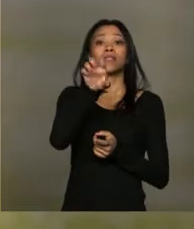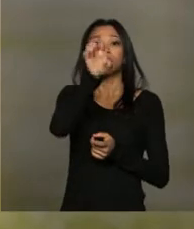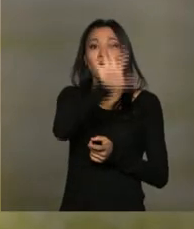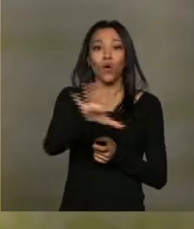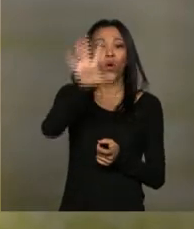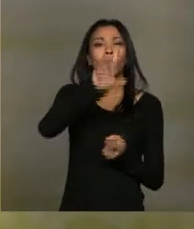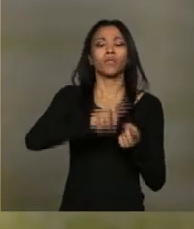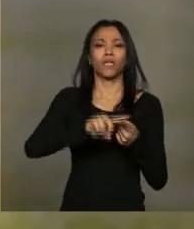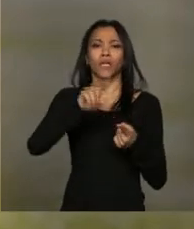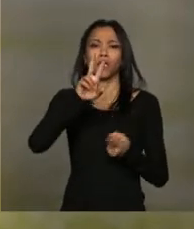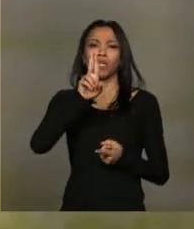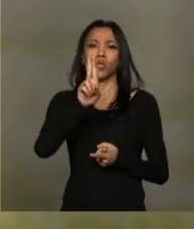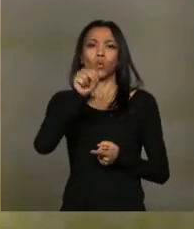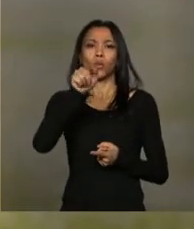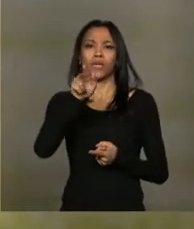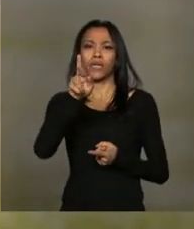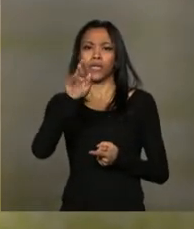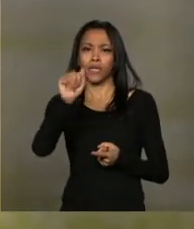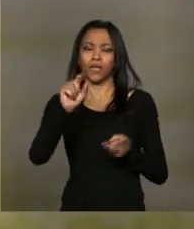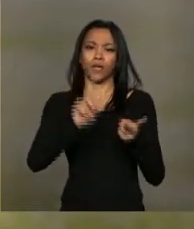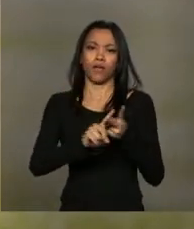Hungria, França